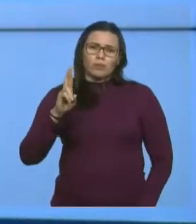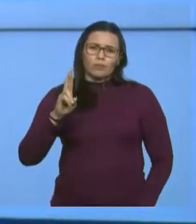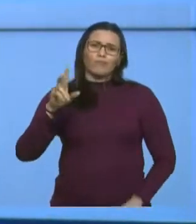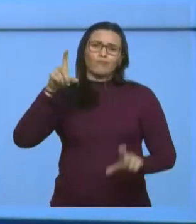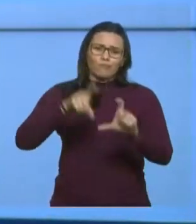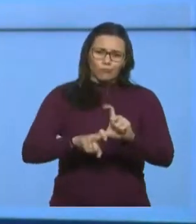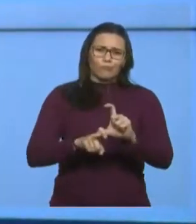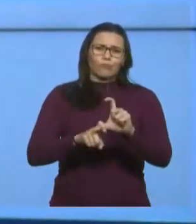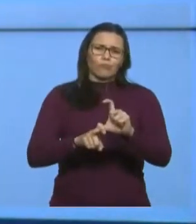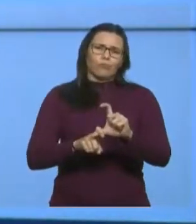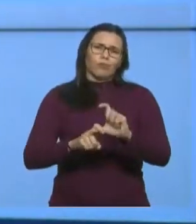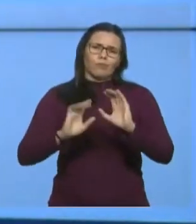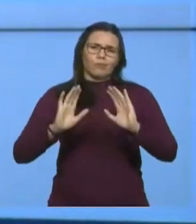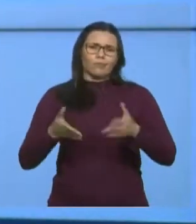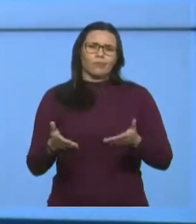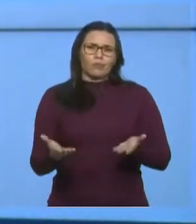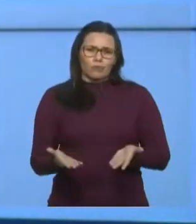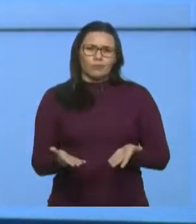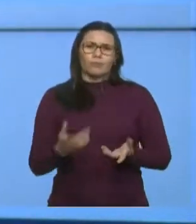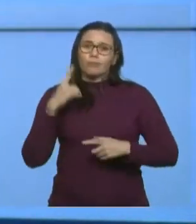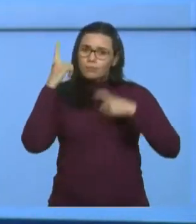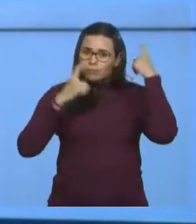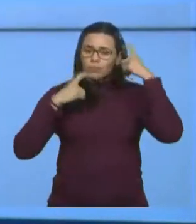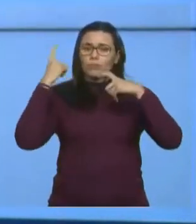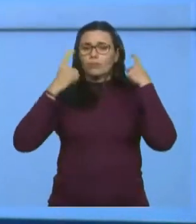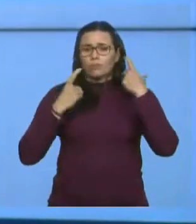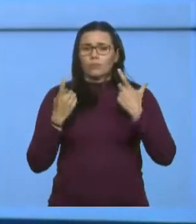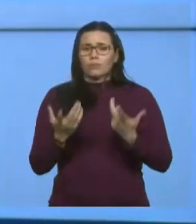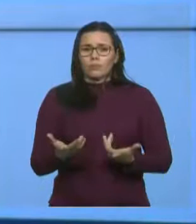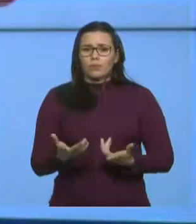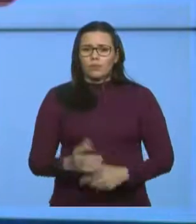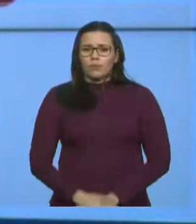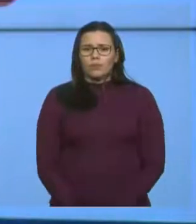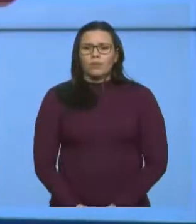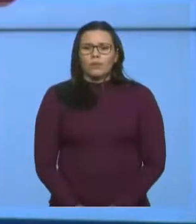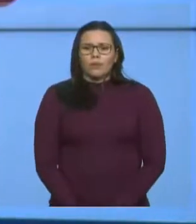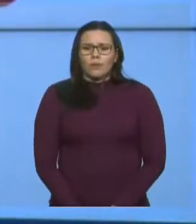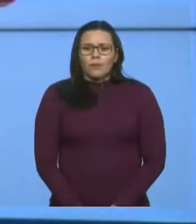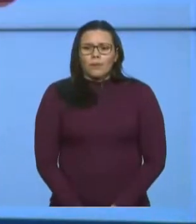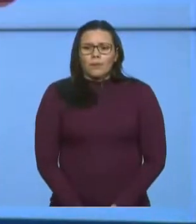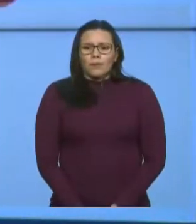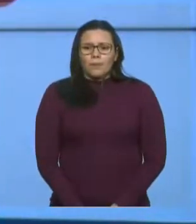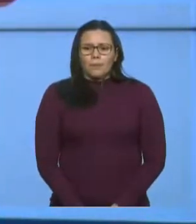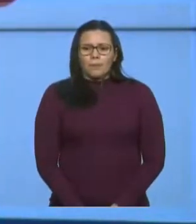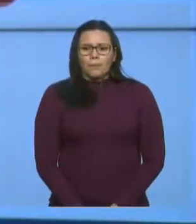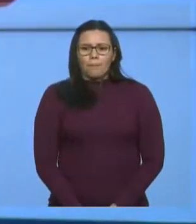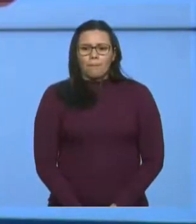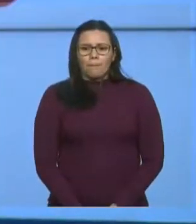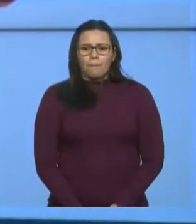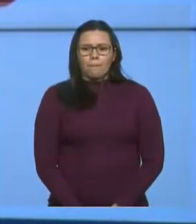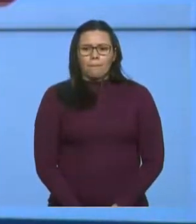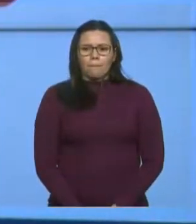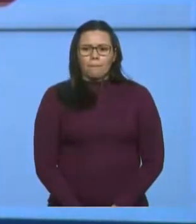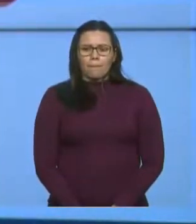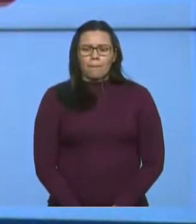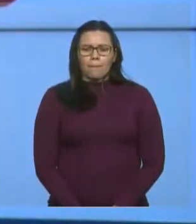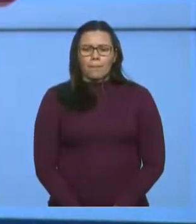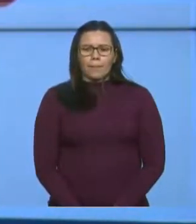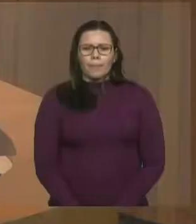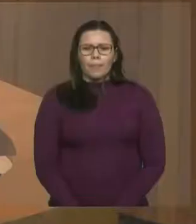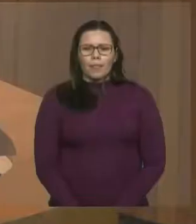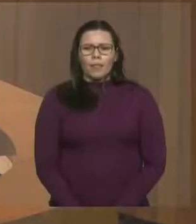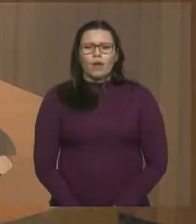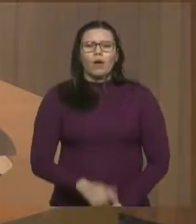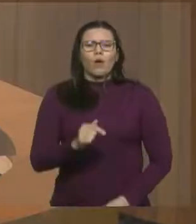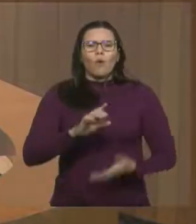tem. Isso aqui é interessante. O Fundo Estadual